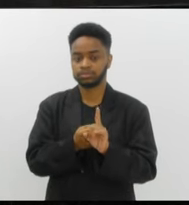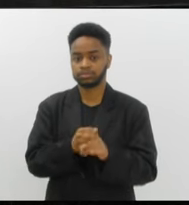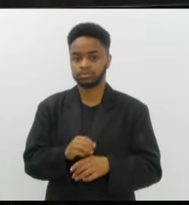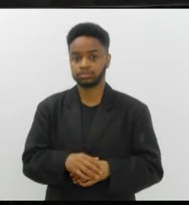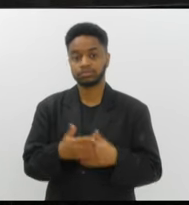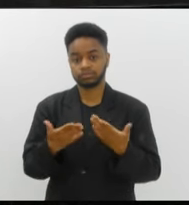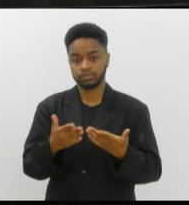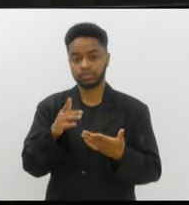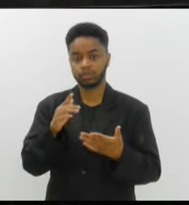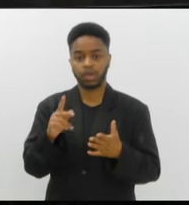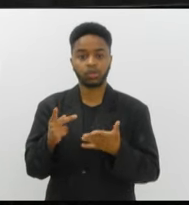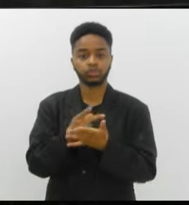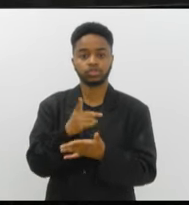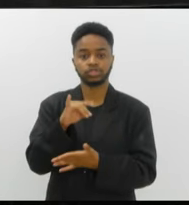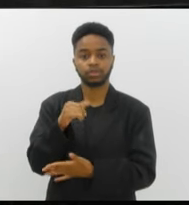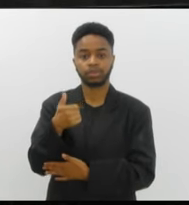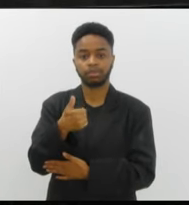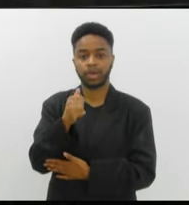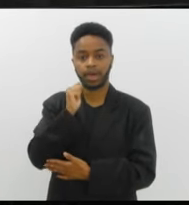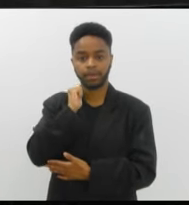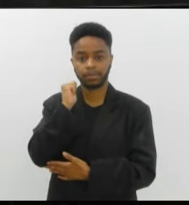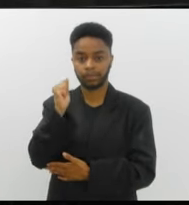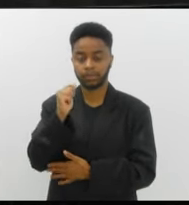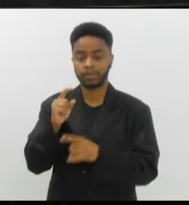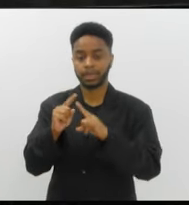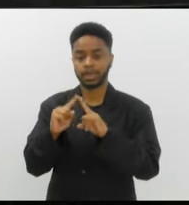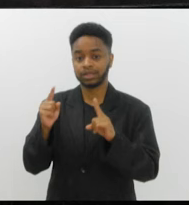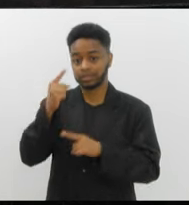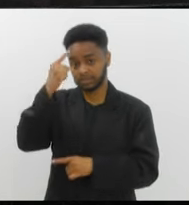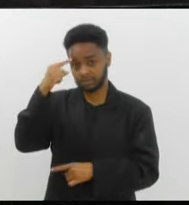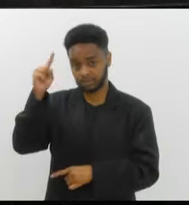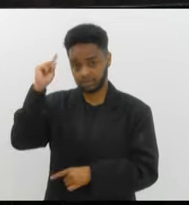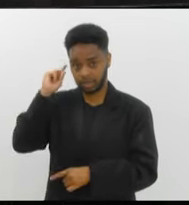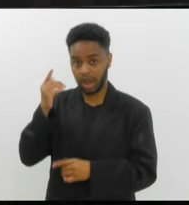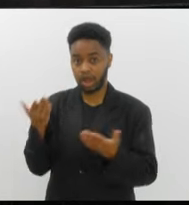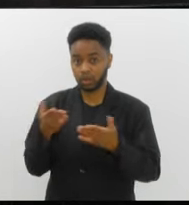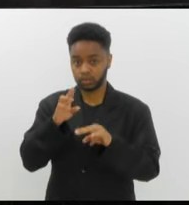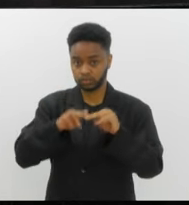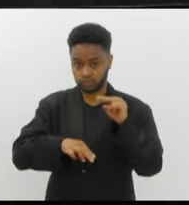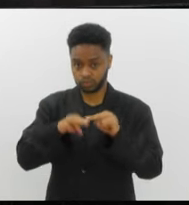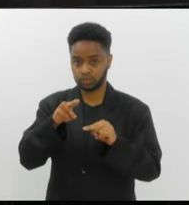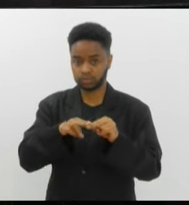de abril. Até a semana passada, e nós estamos no mês de junho,